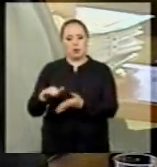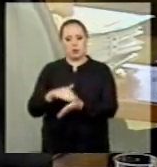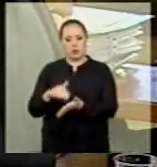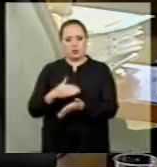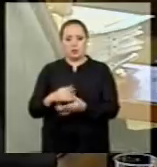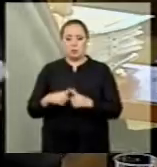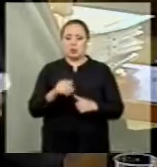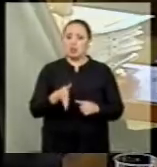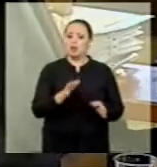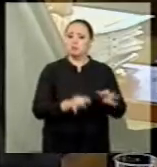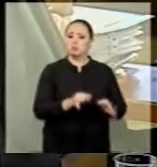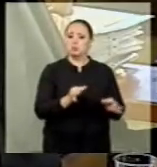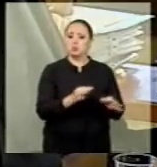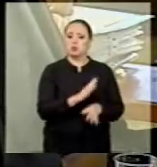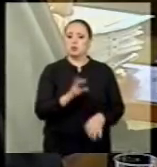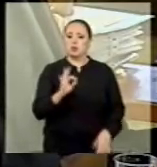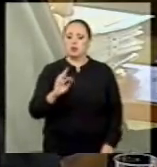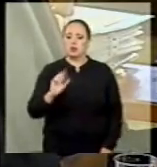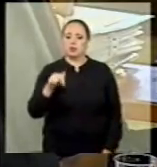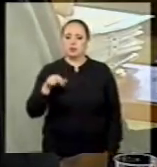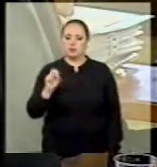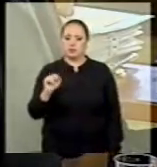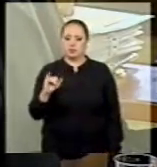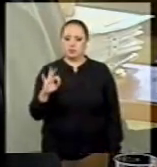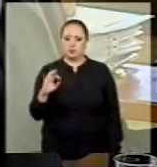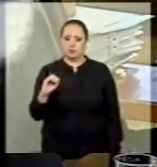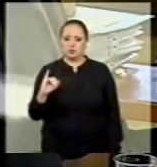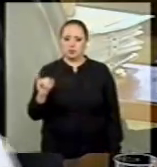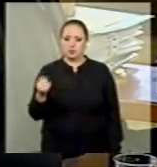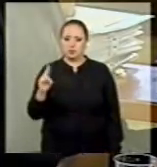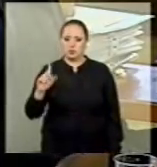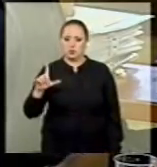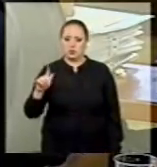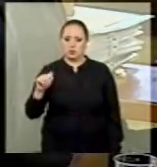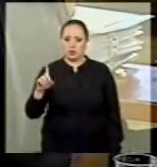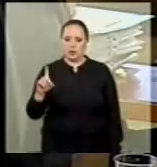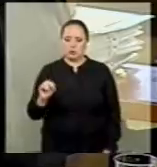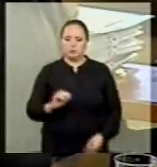julgada, já com trânsito em julgado. Faço esse registro,